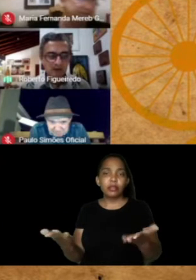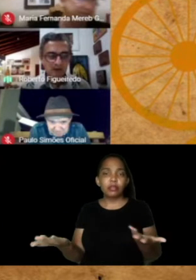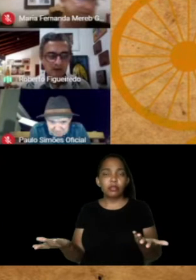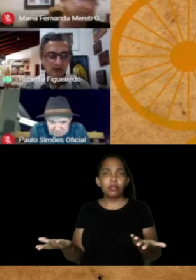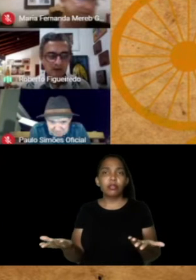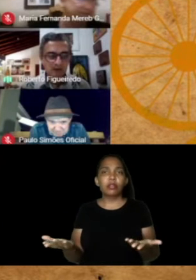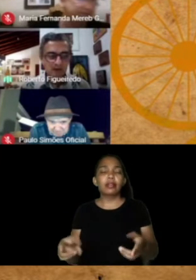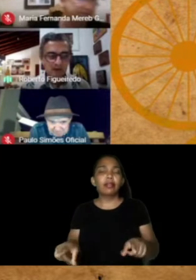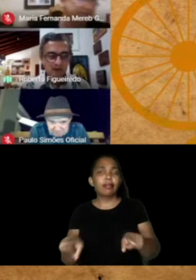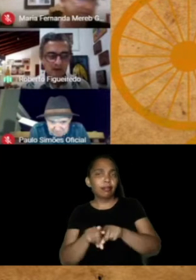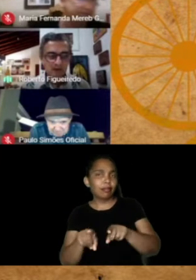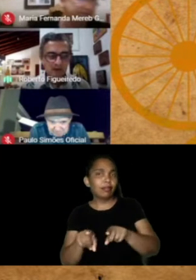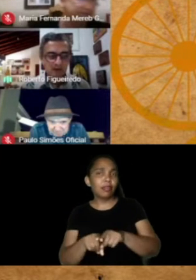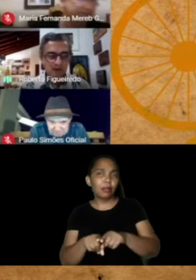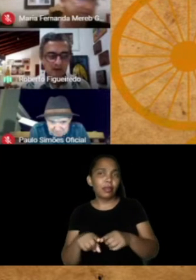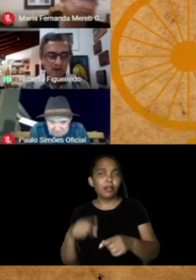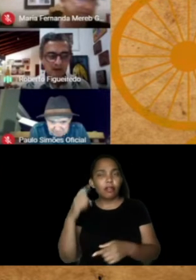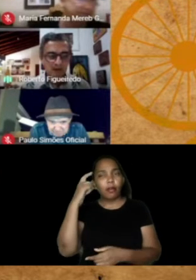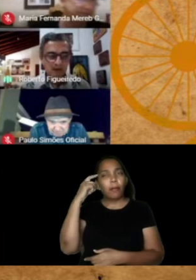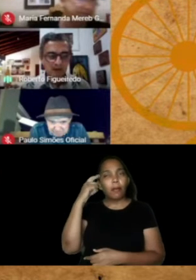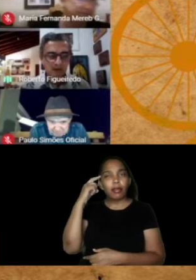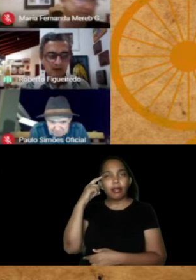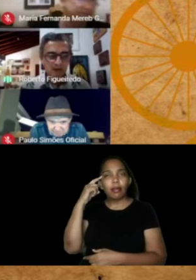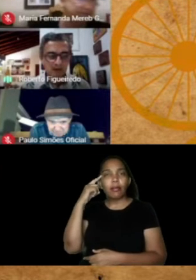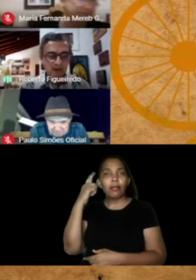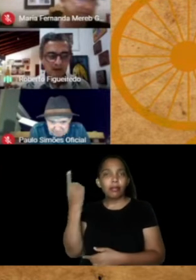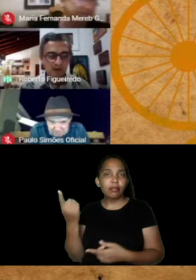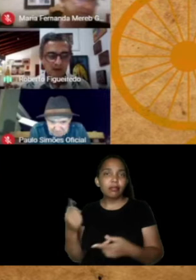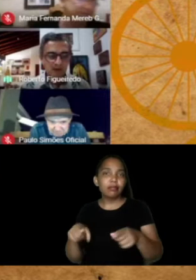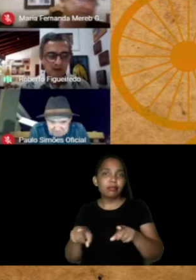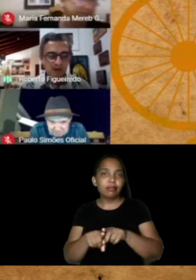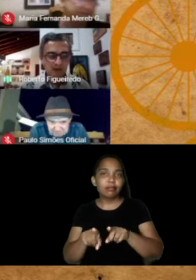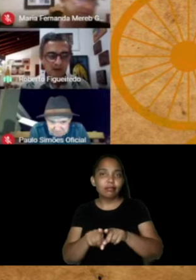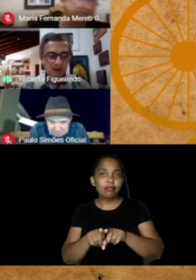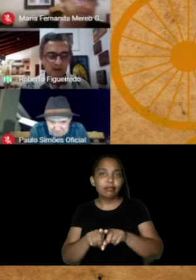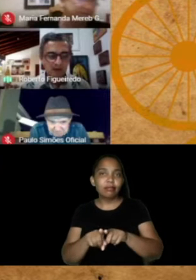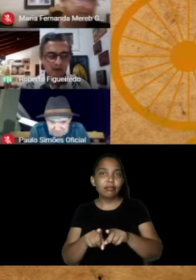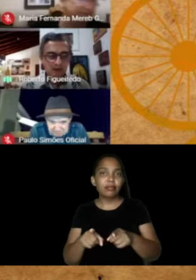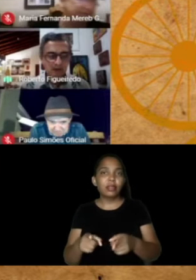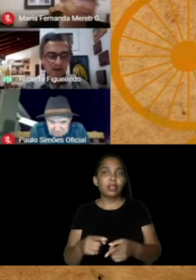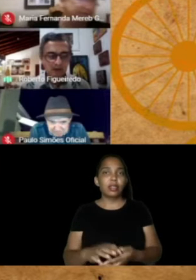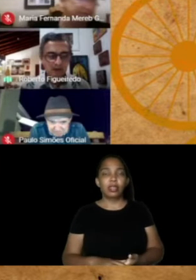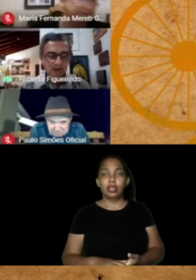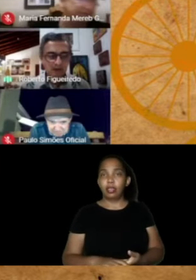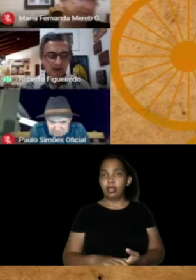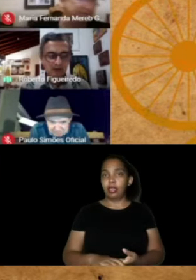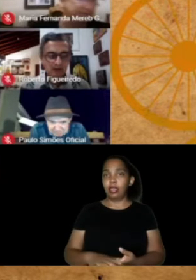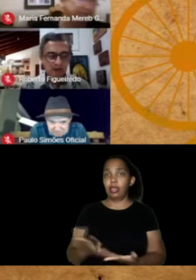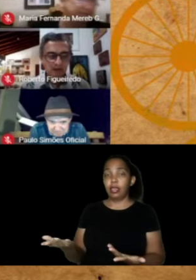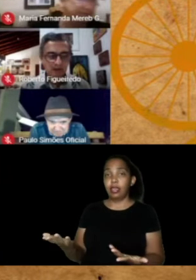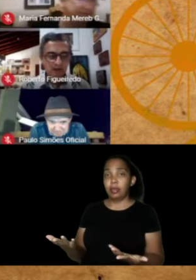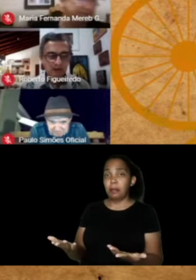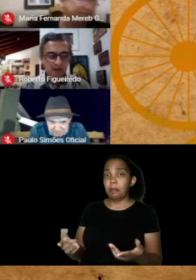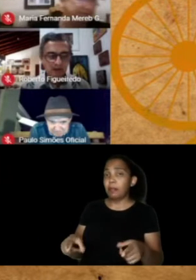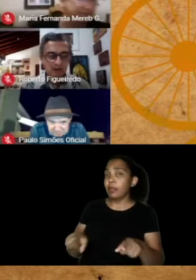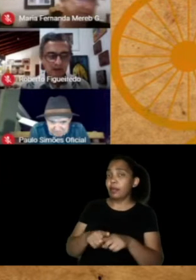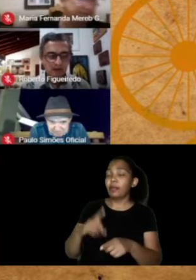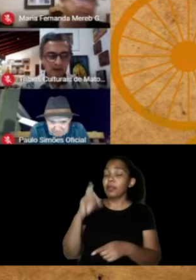pensamento do Galiano, que é um pensamento dentro de um pensamento também original da africano, vem muito em cima disso que o camarada está falando,